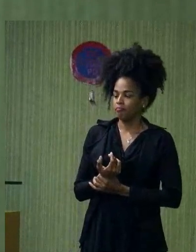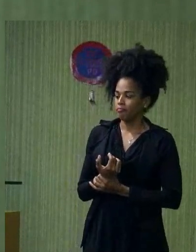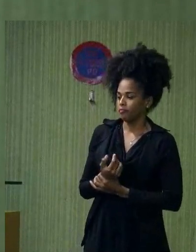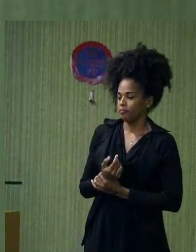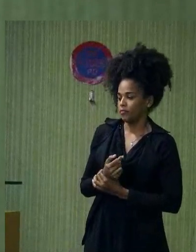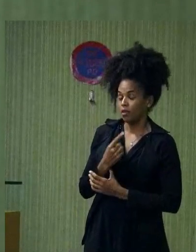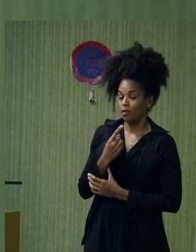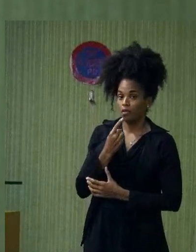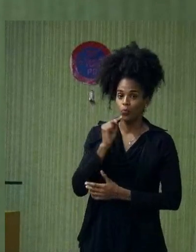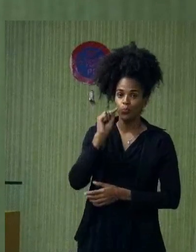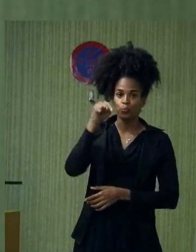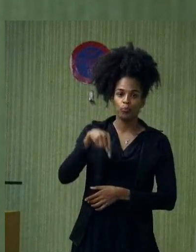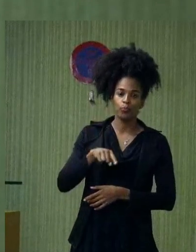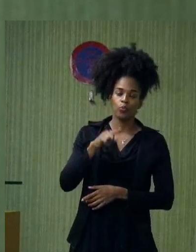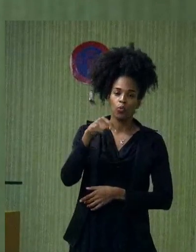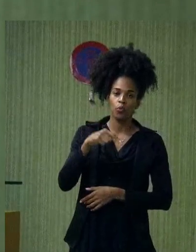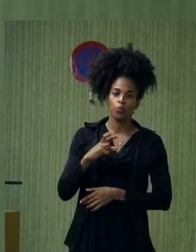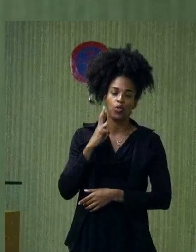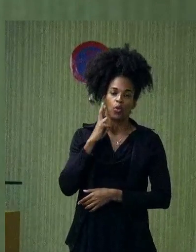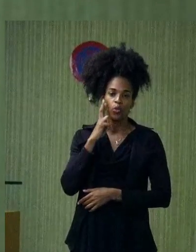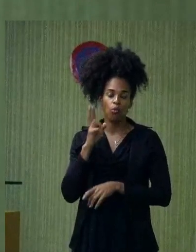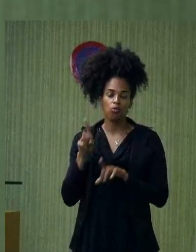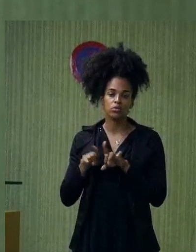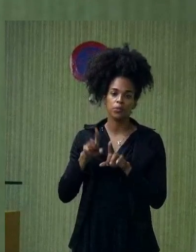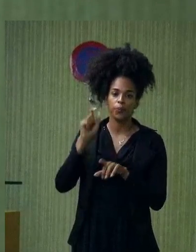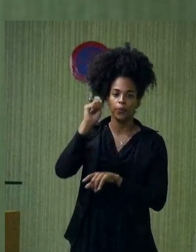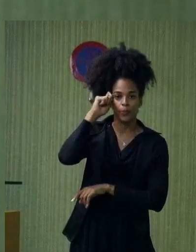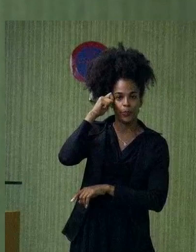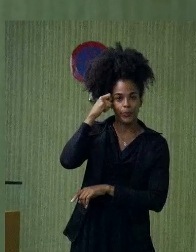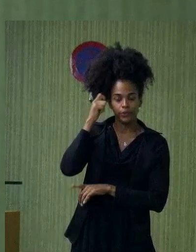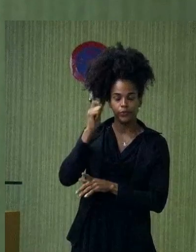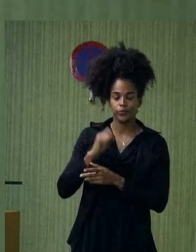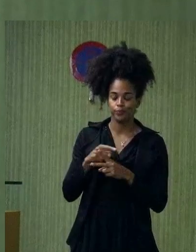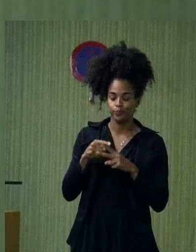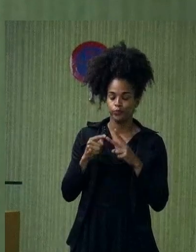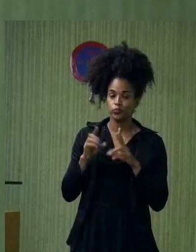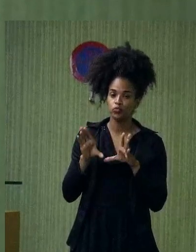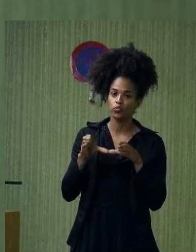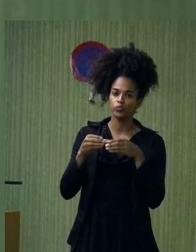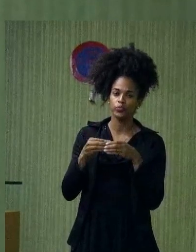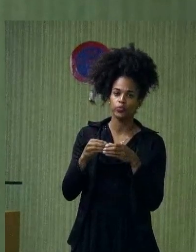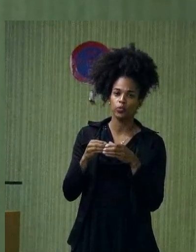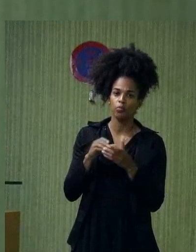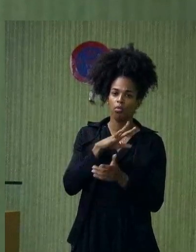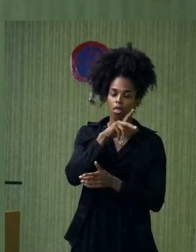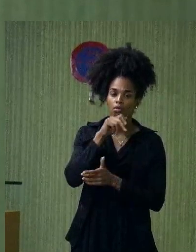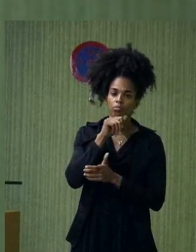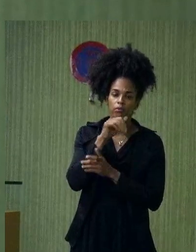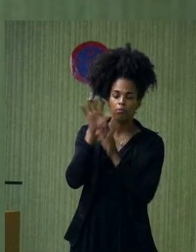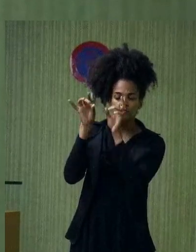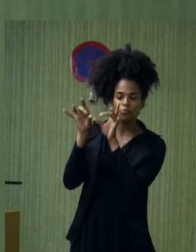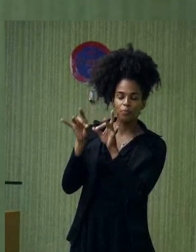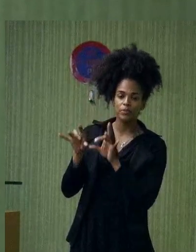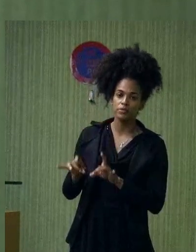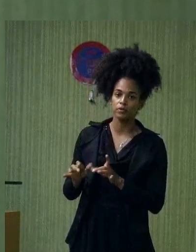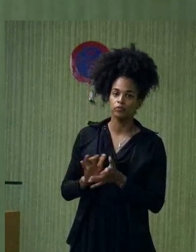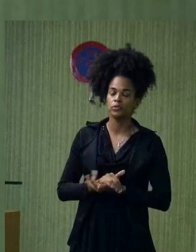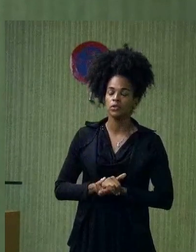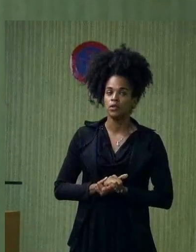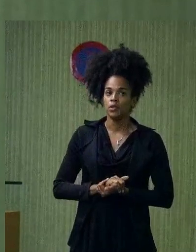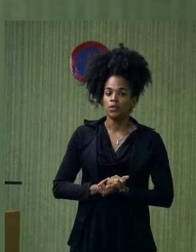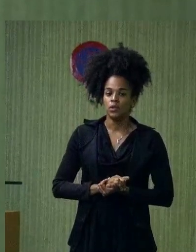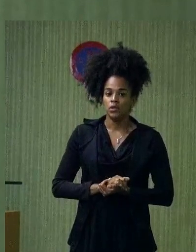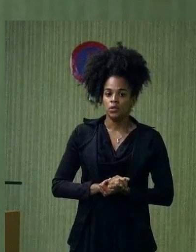boto Preto né então importa ressaltar que o contr do ao contrário do que ocorre na capital do interior do